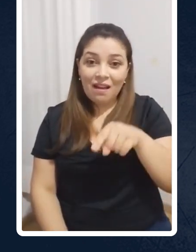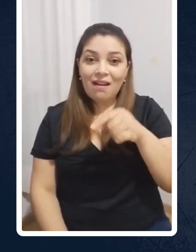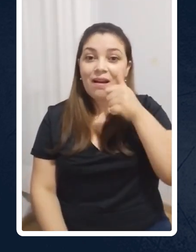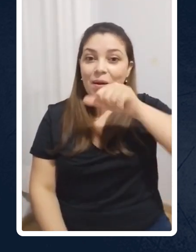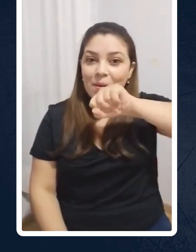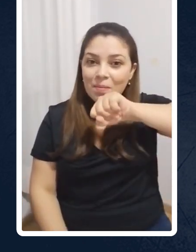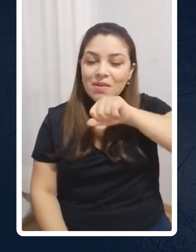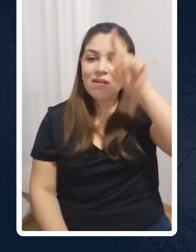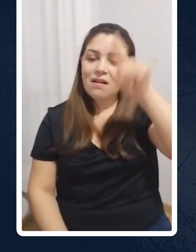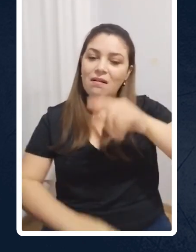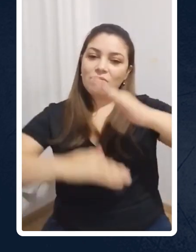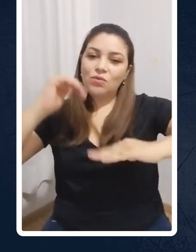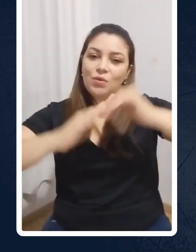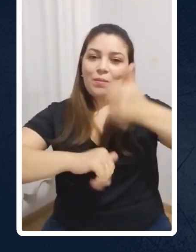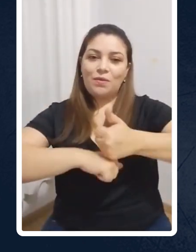do curioso.